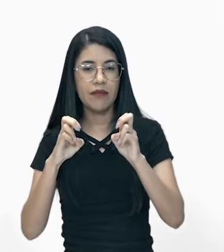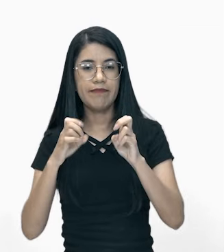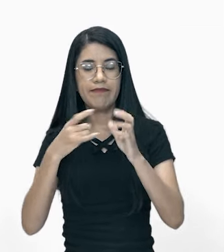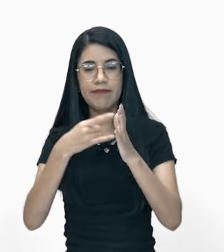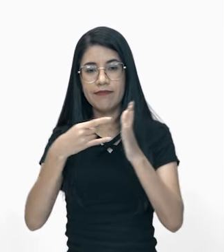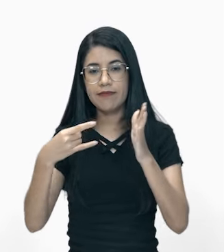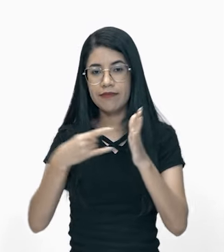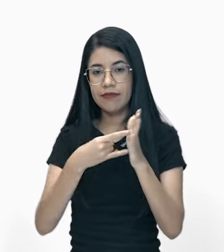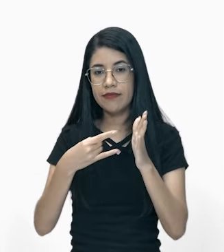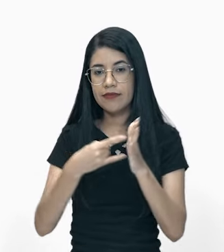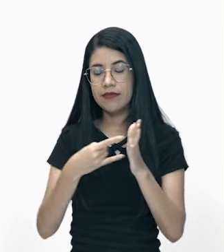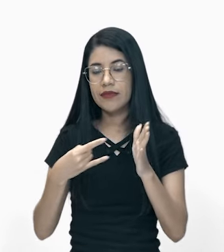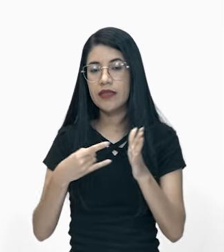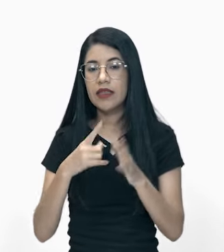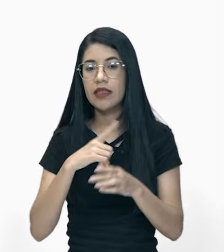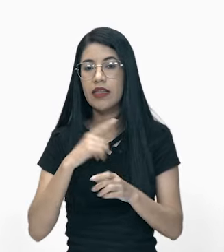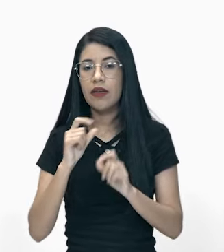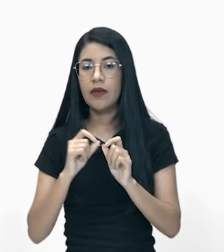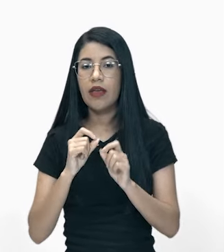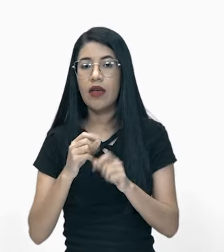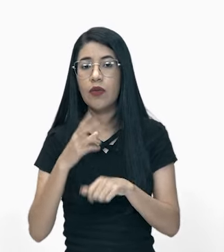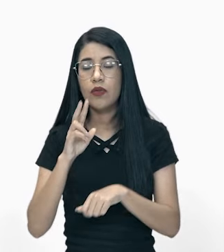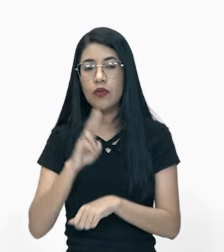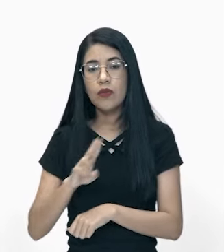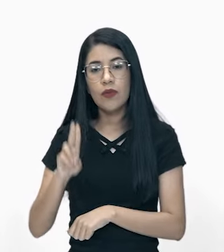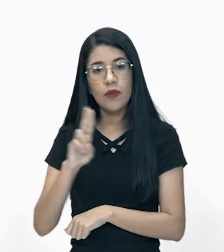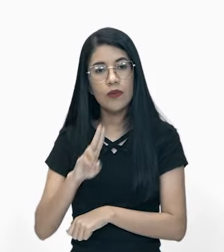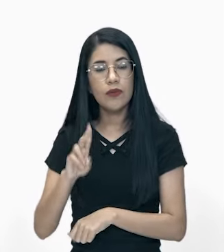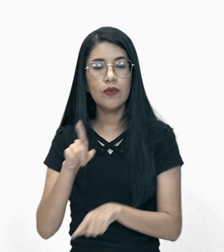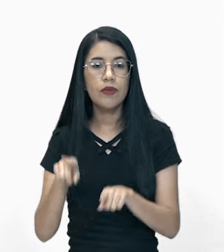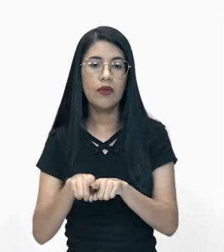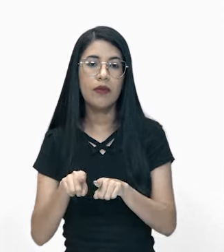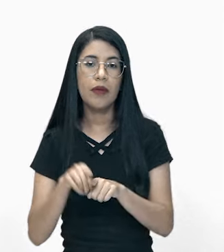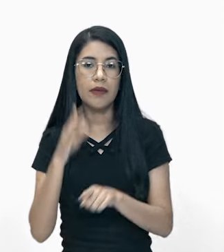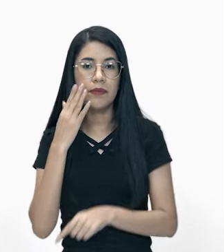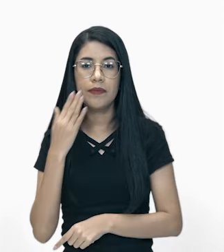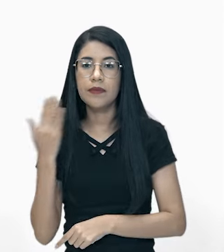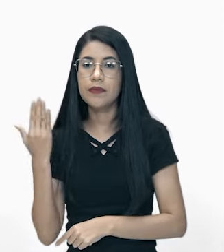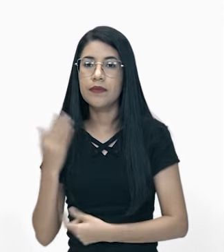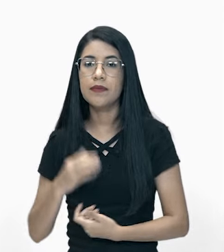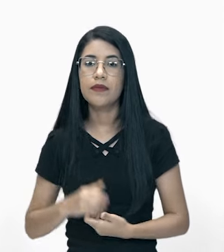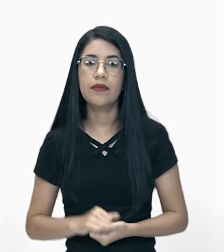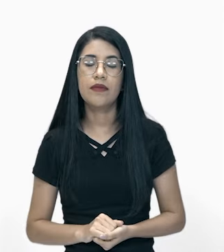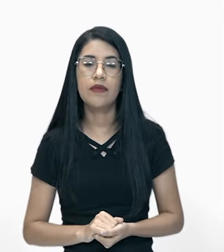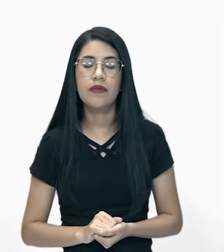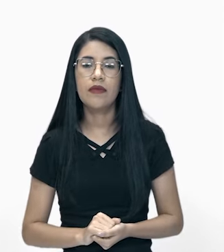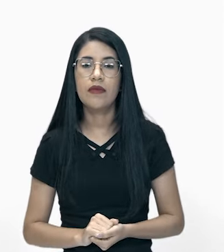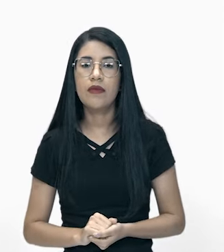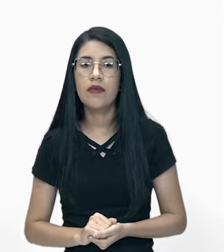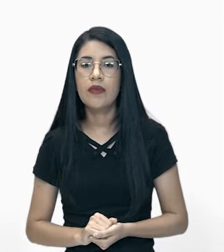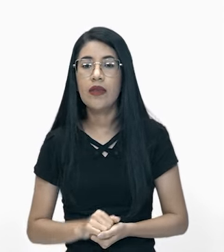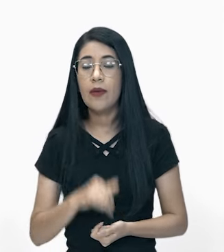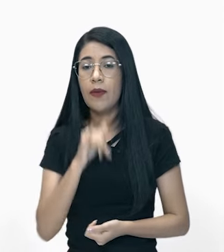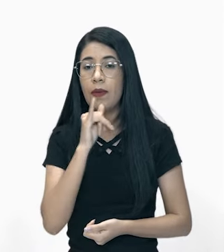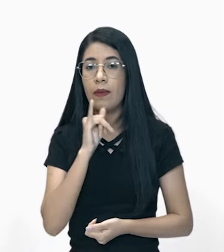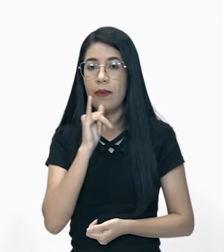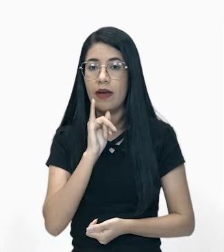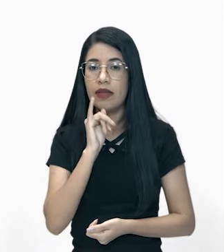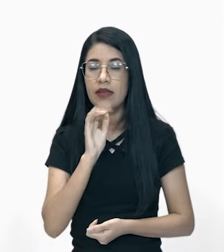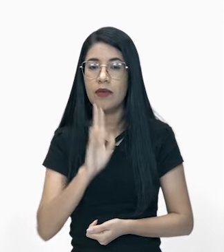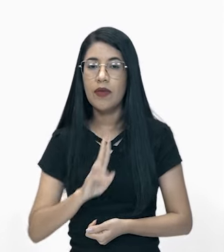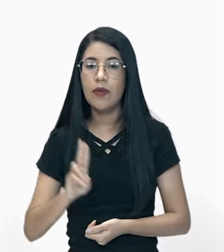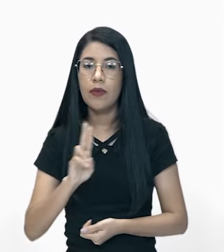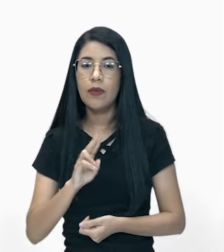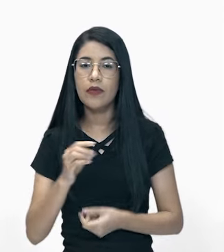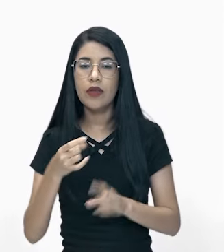eletromagnéticas, nós temos as suas aplicações. Vejam aí, uma delas é